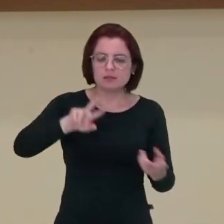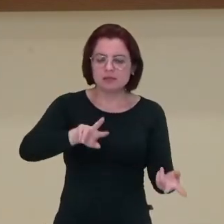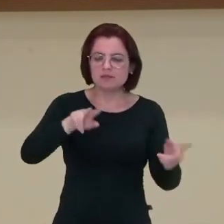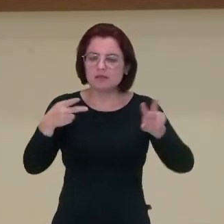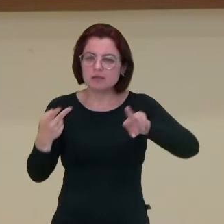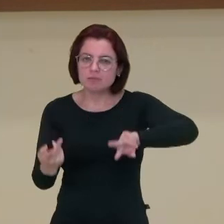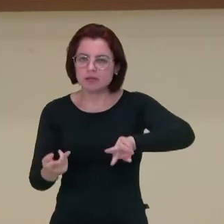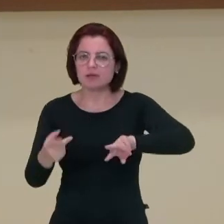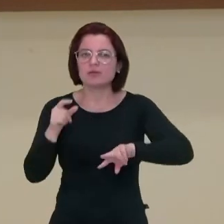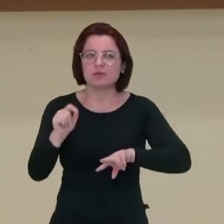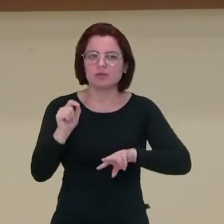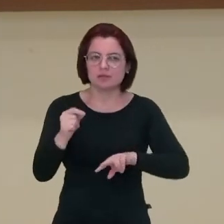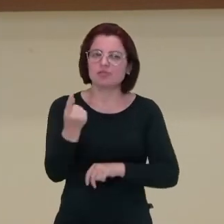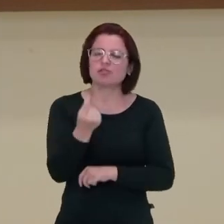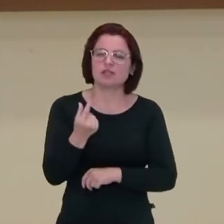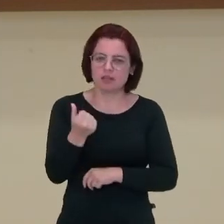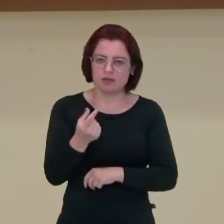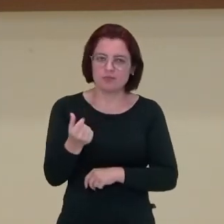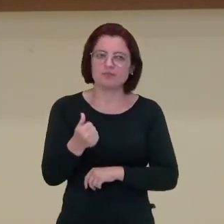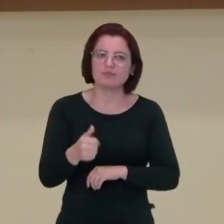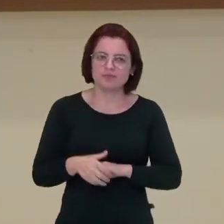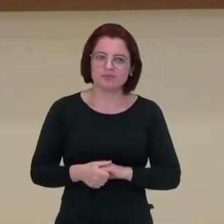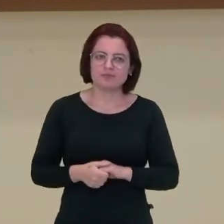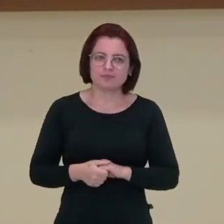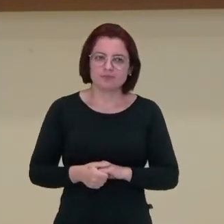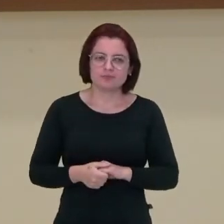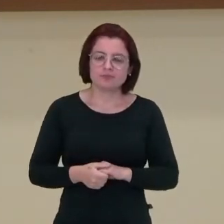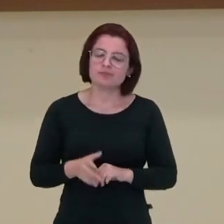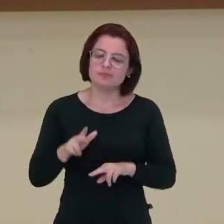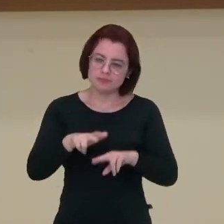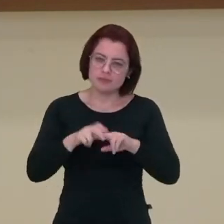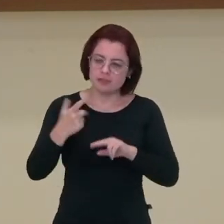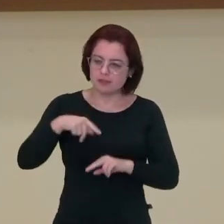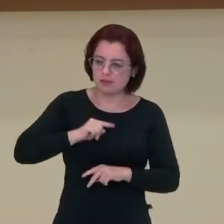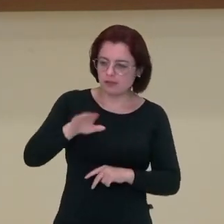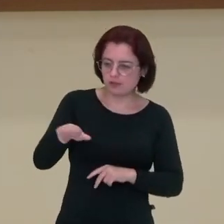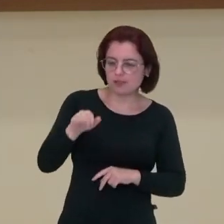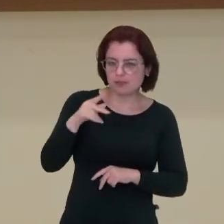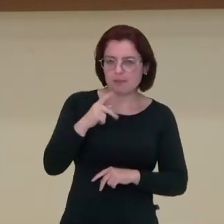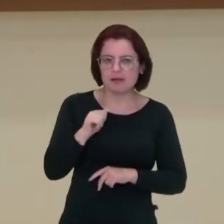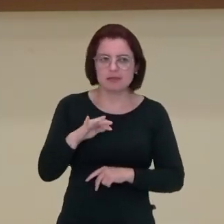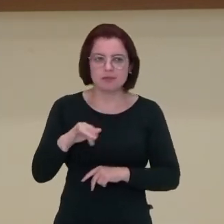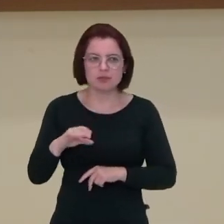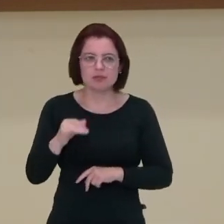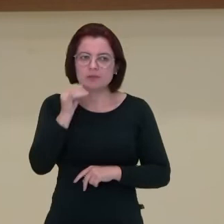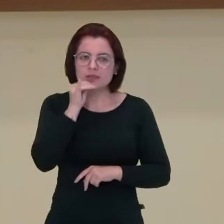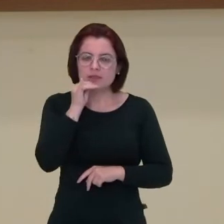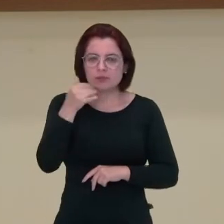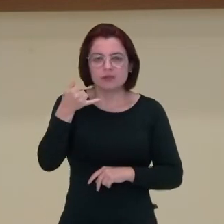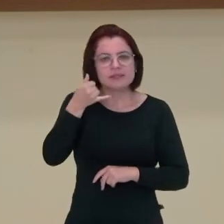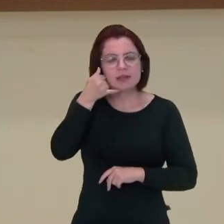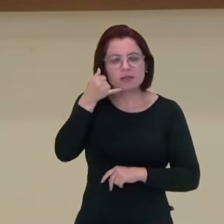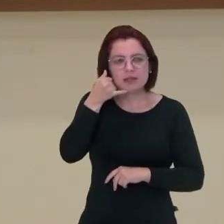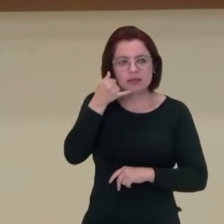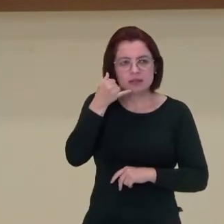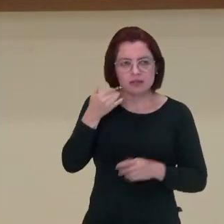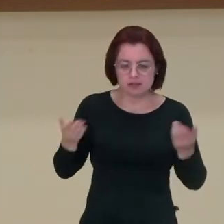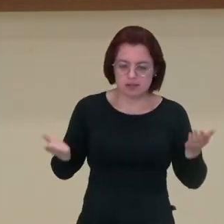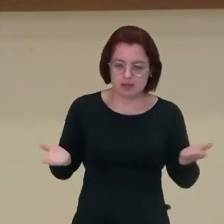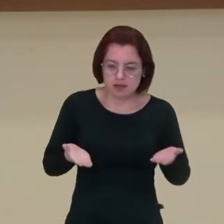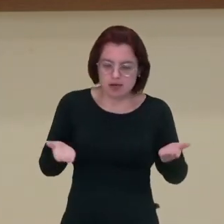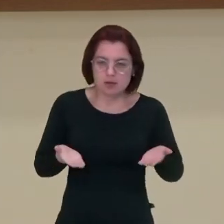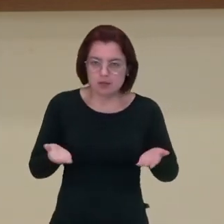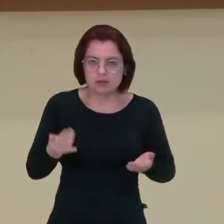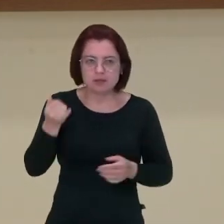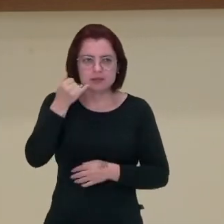transformar ele em dinheiro, né? Então a gente chama isso de patrimônio. Eu tenho um celular. Nesse momento,